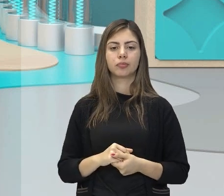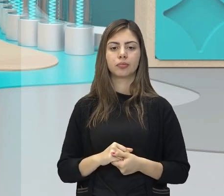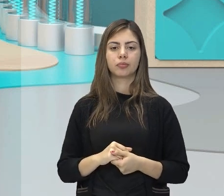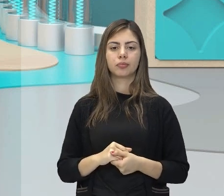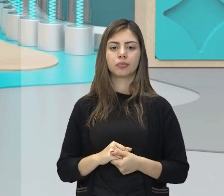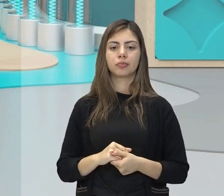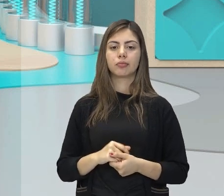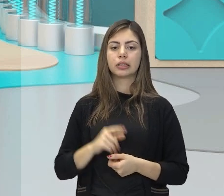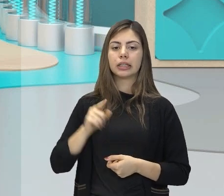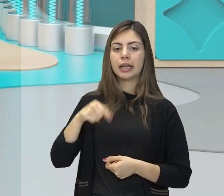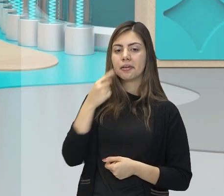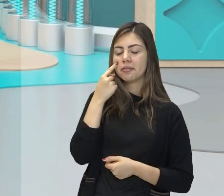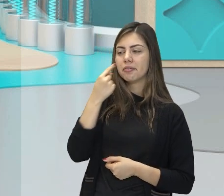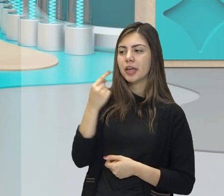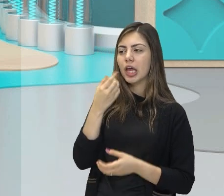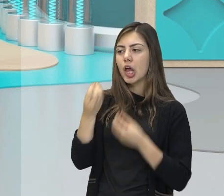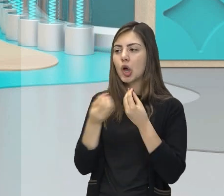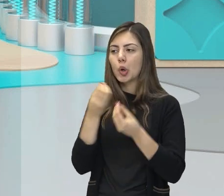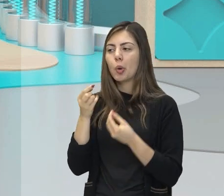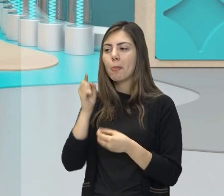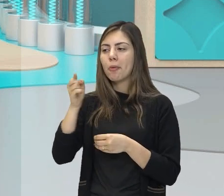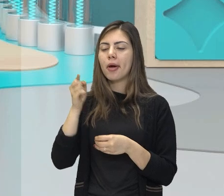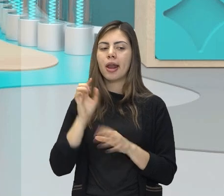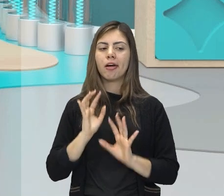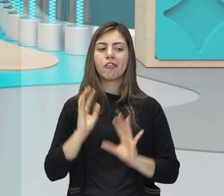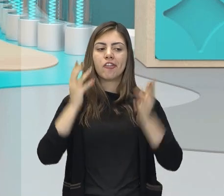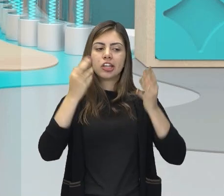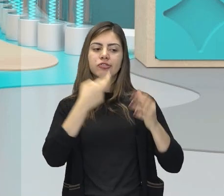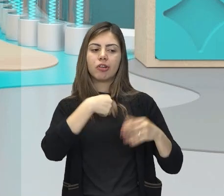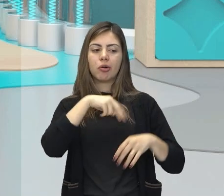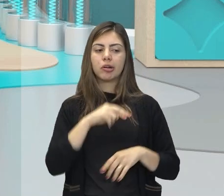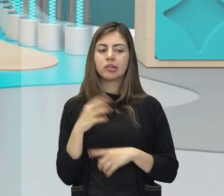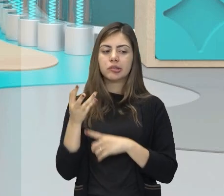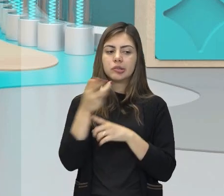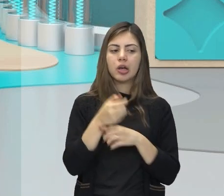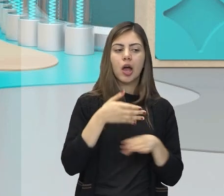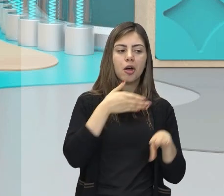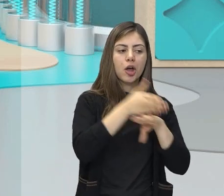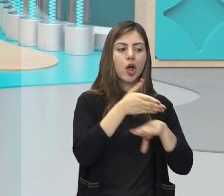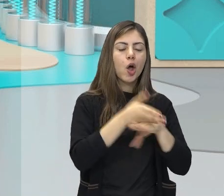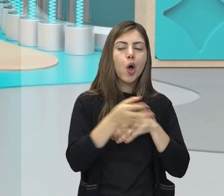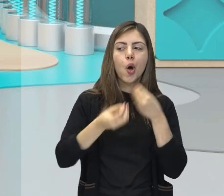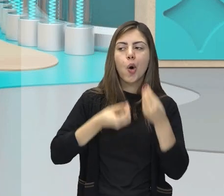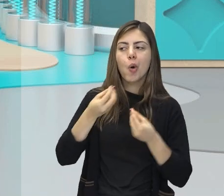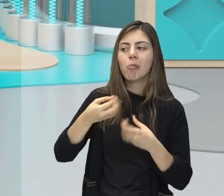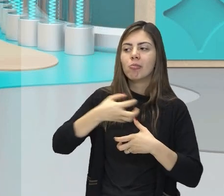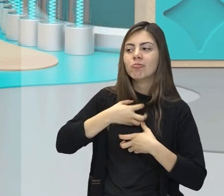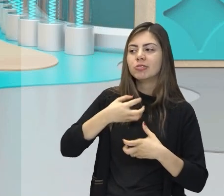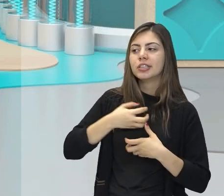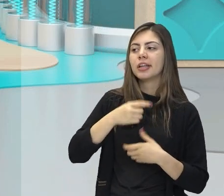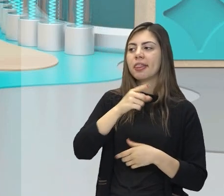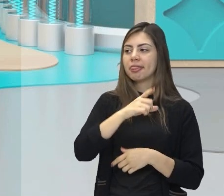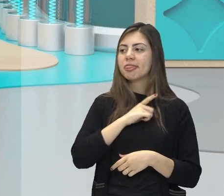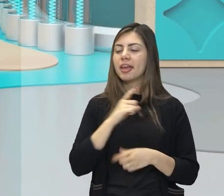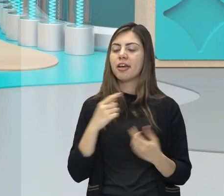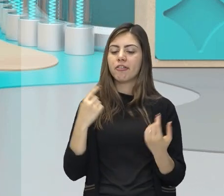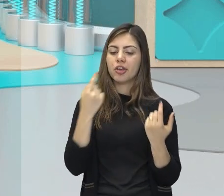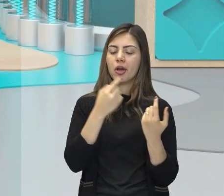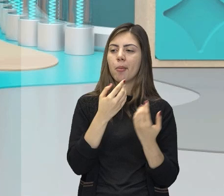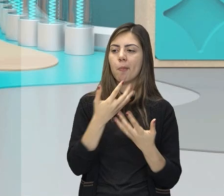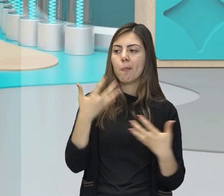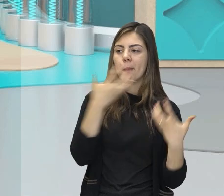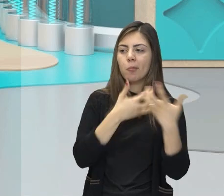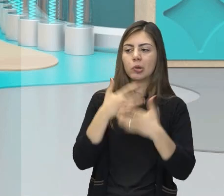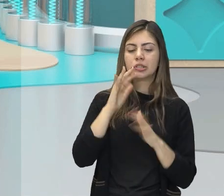aí. É conhecer sobre a experiência de participar de um festival de música voltado para o